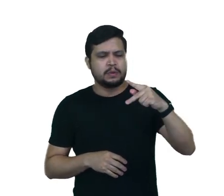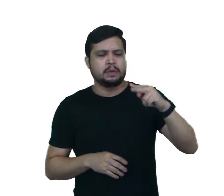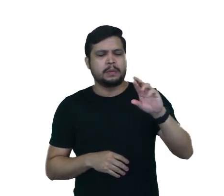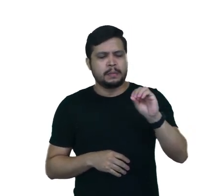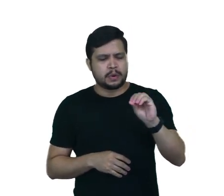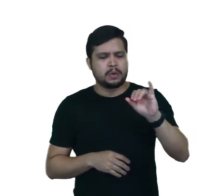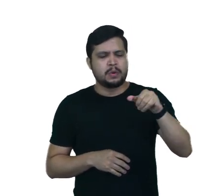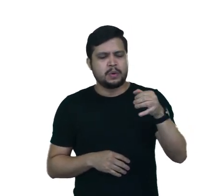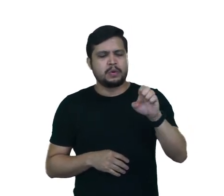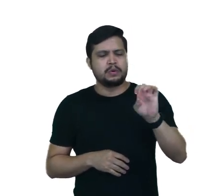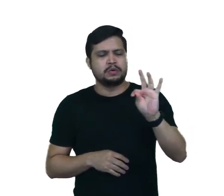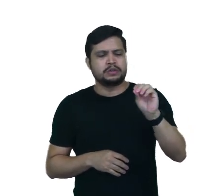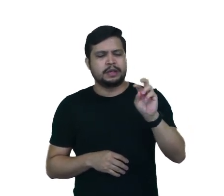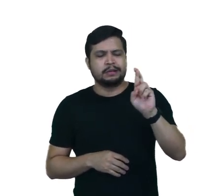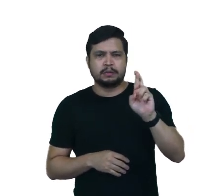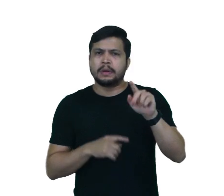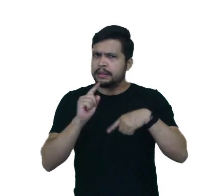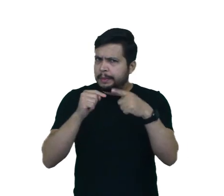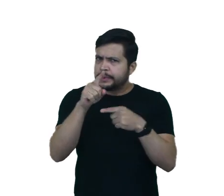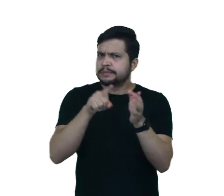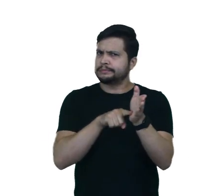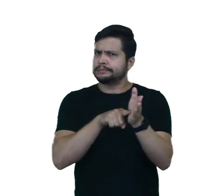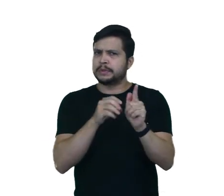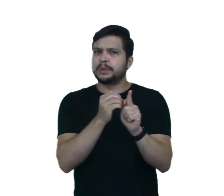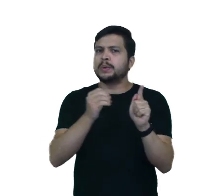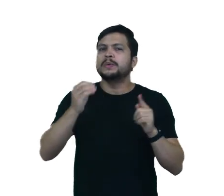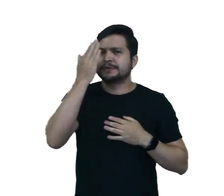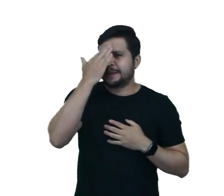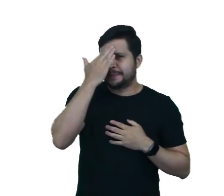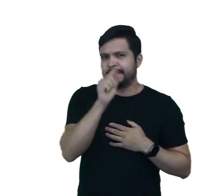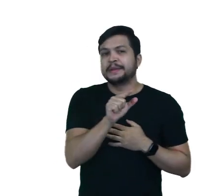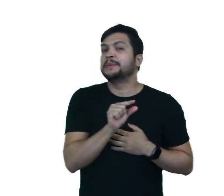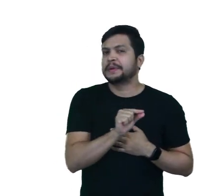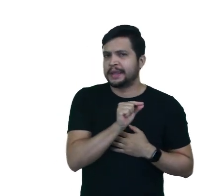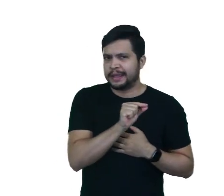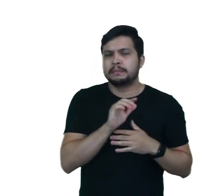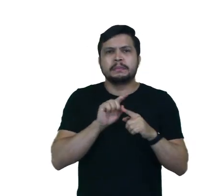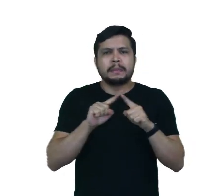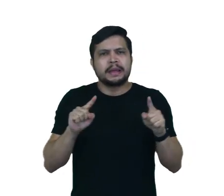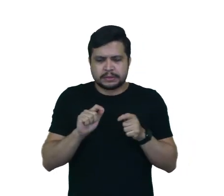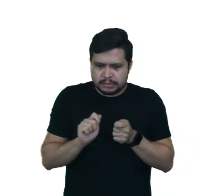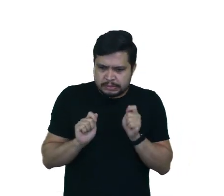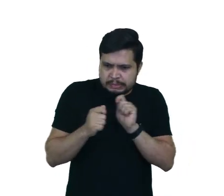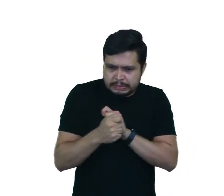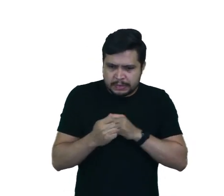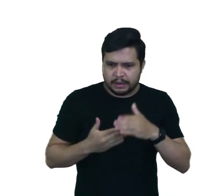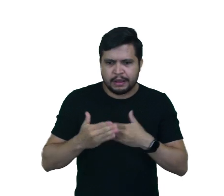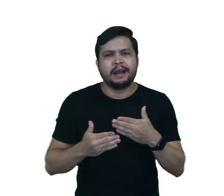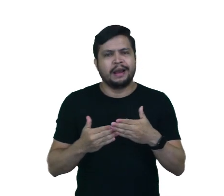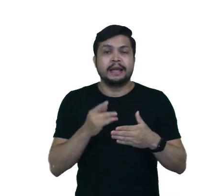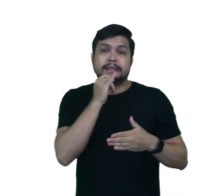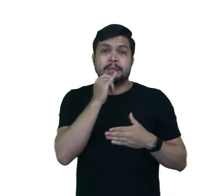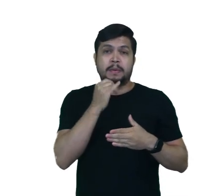depois dão um Google aí para vocês descobrirem o que era retroprojetor. Né? Então, assim, a gente vai se adaptando às mudanças. Quando eu